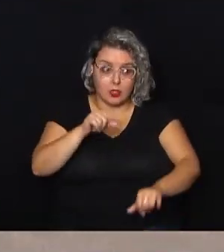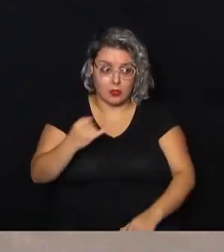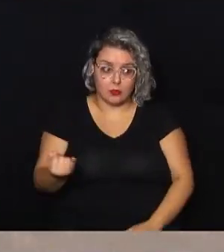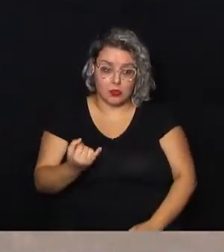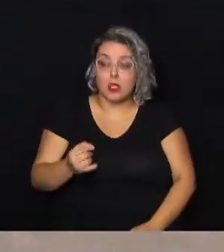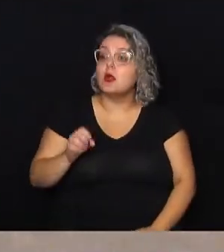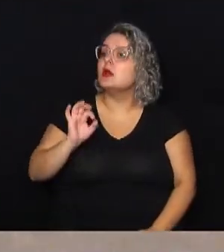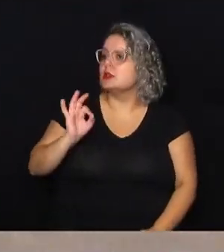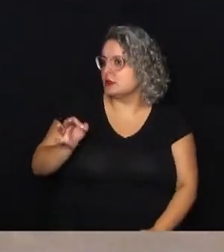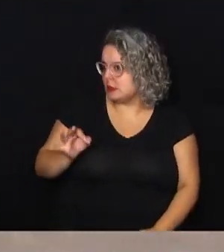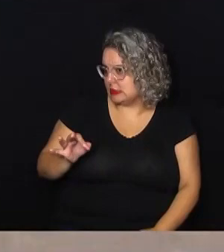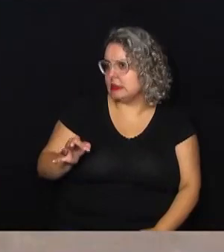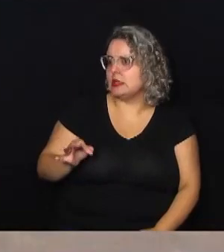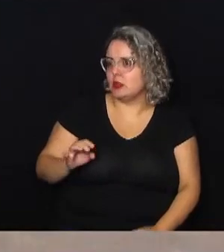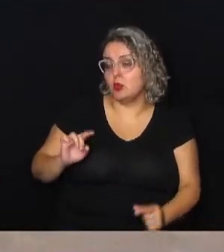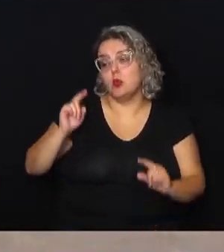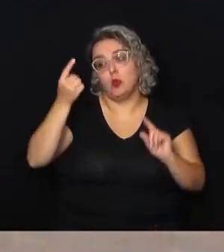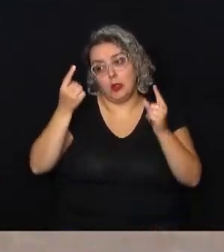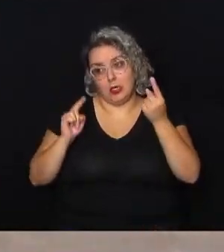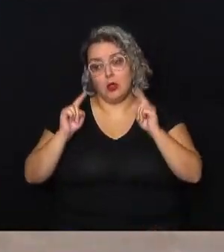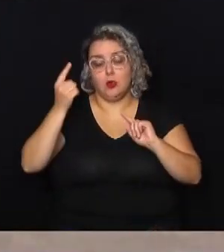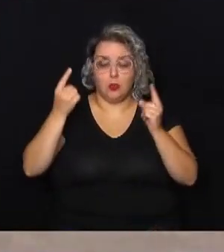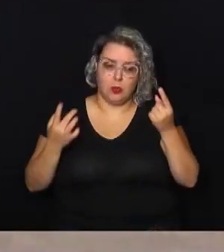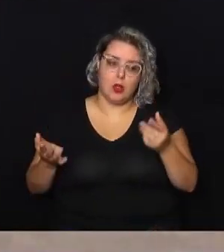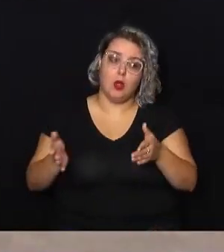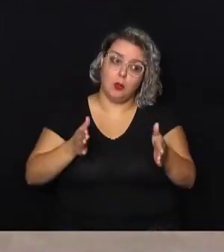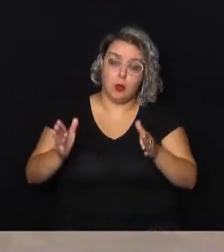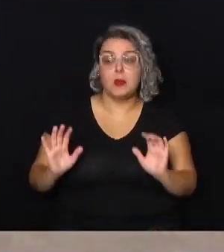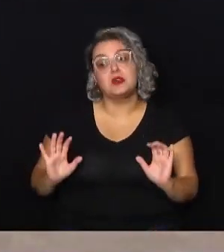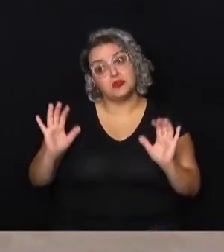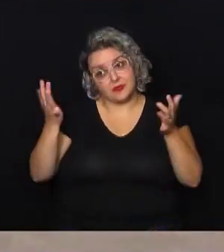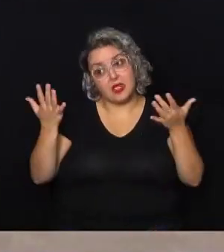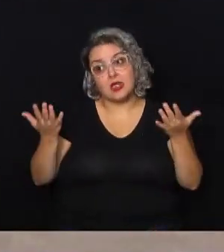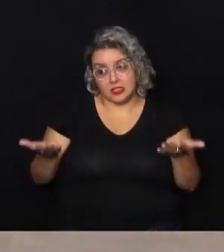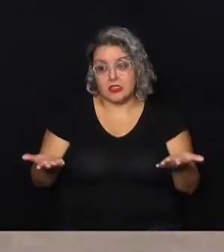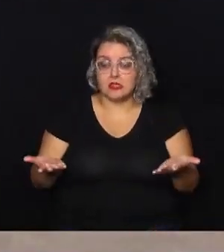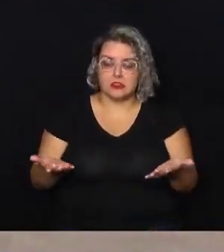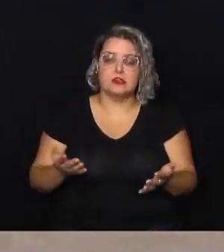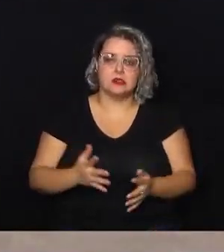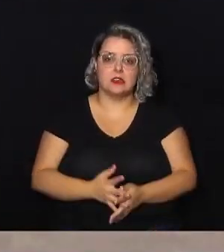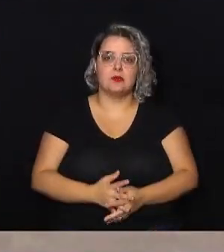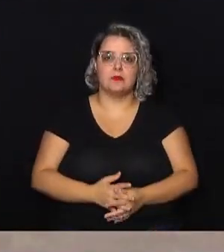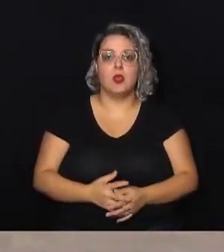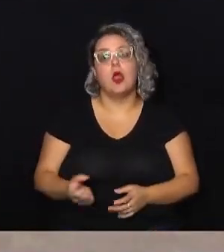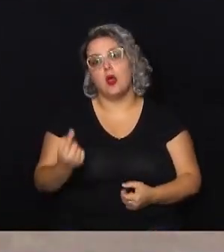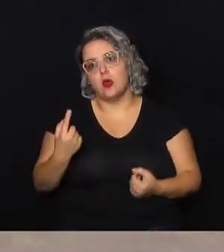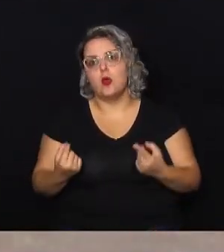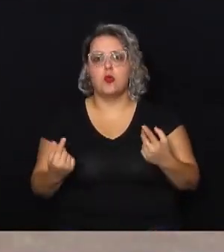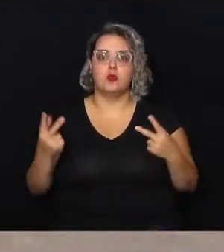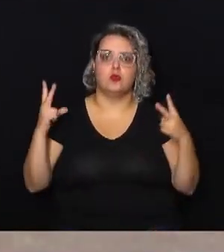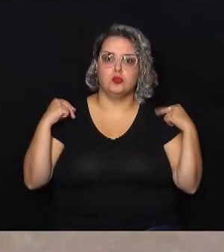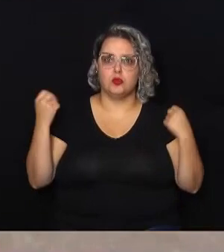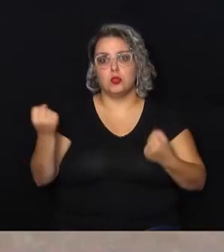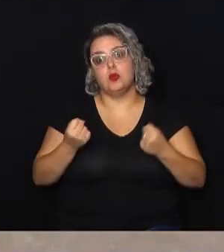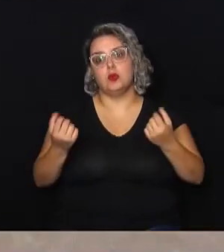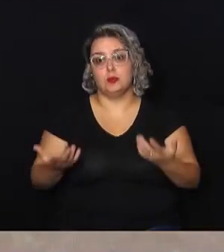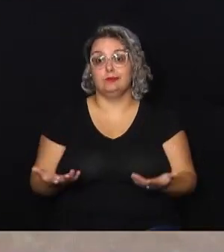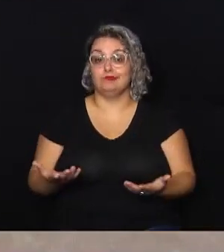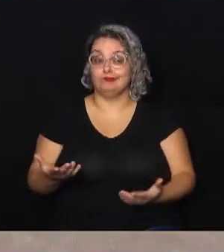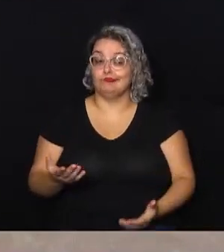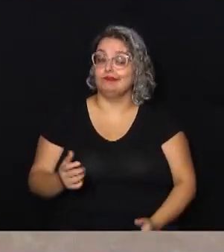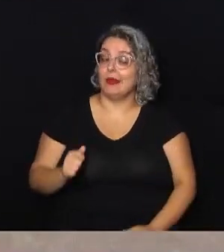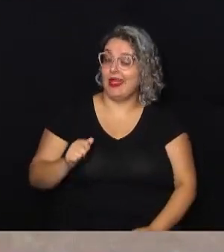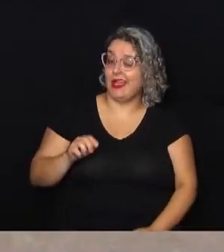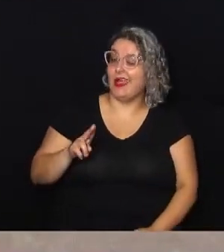Não, com certeza. O carnaval é um momento de festa, né? Um momento que alguns condutores acabam abusando um pouco